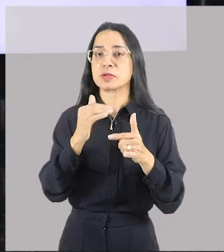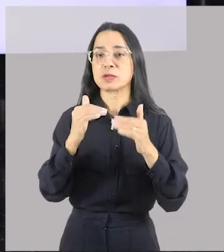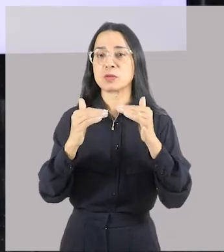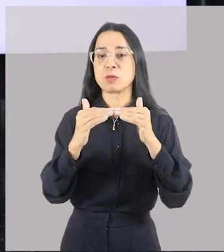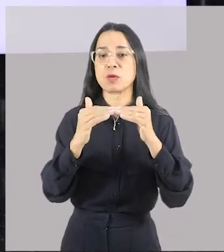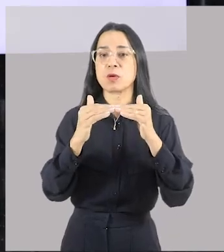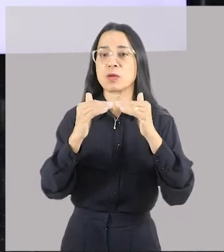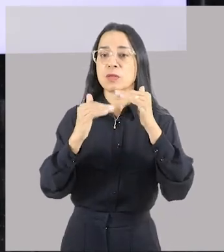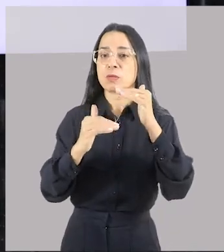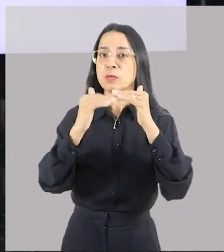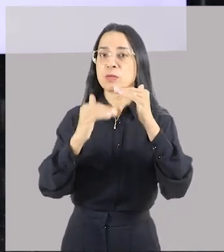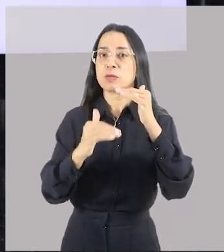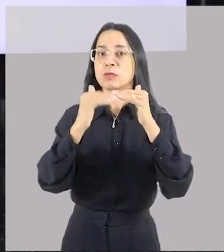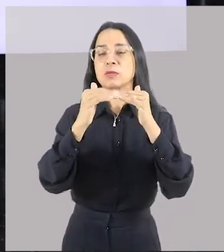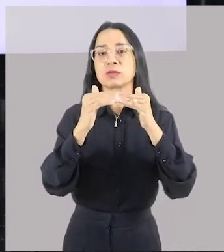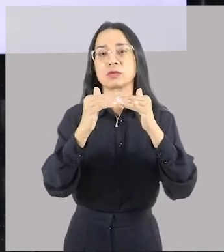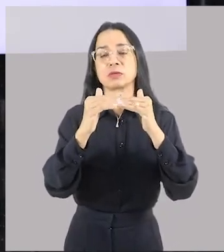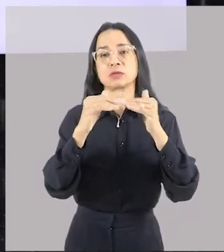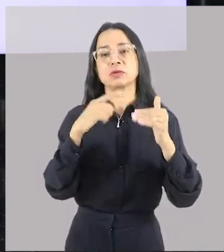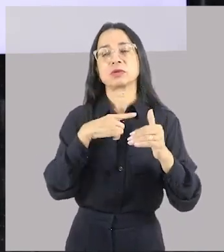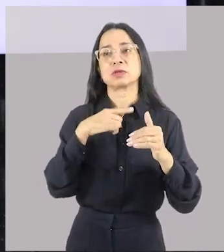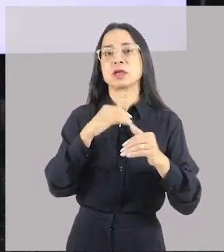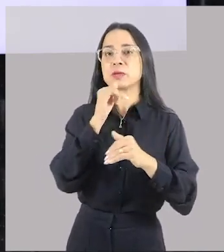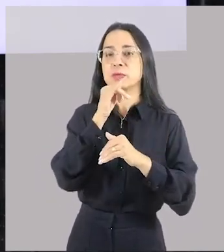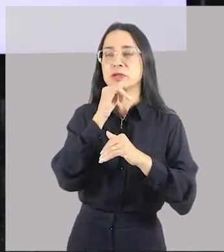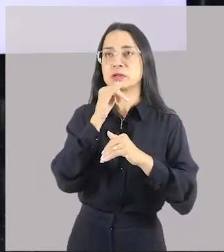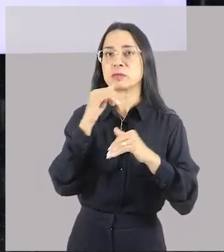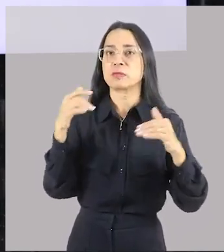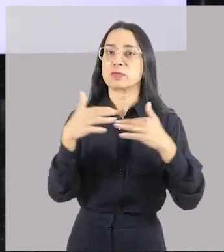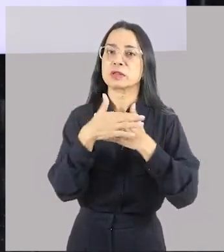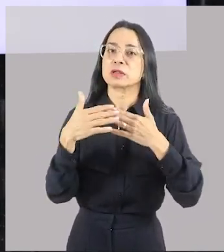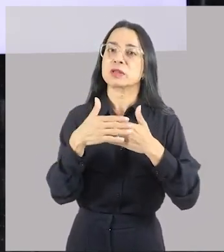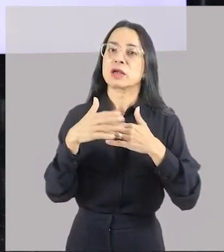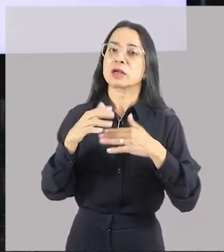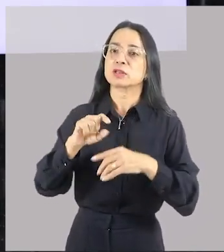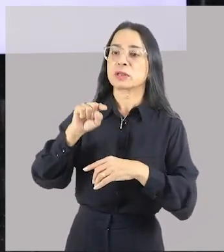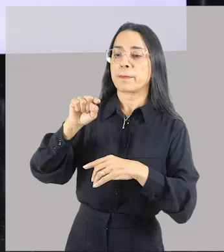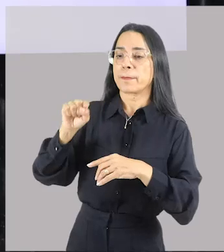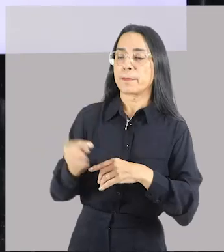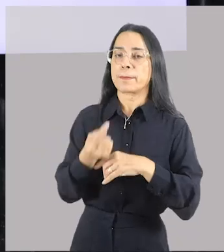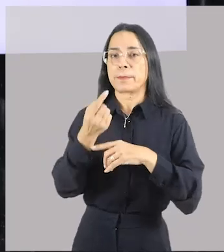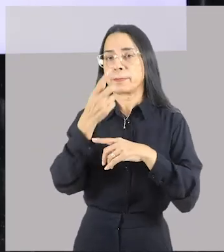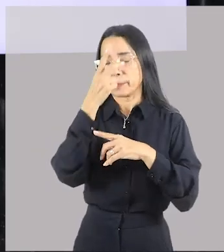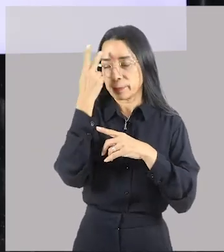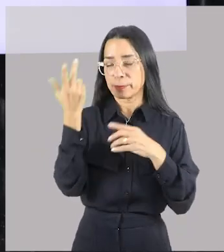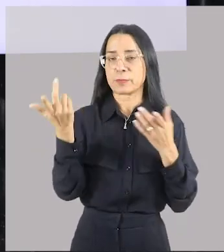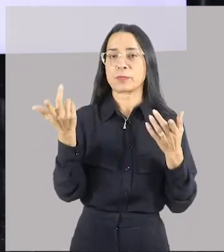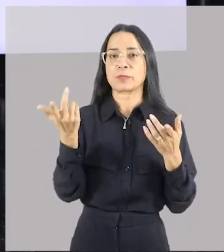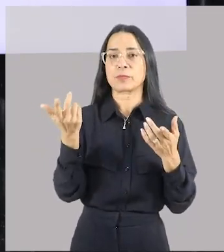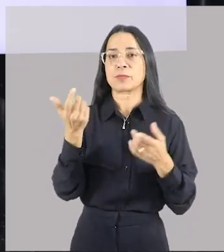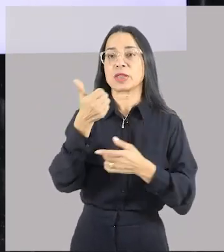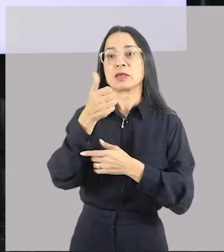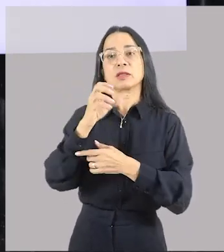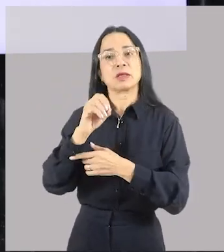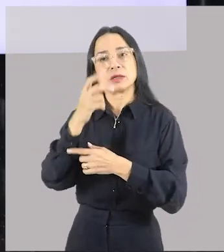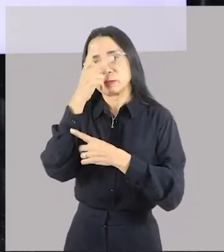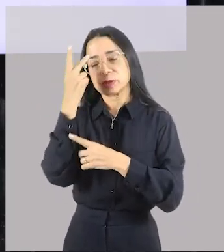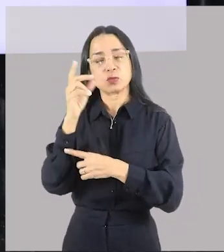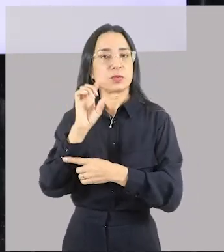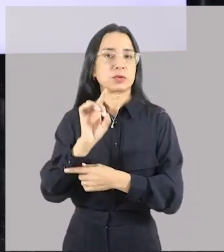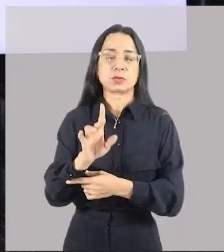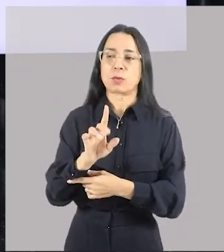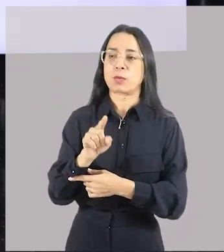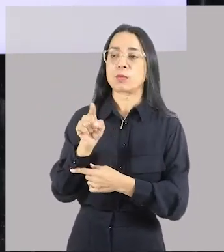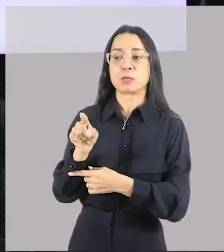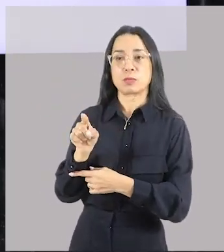tem, vamos citar um exemplo, quando você tem uma cidade que tem 1000 pessoas e 10 pessoas dessas